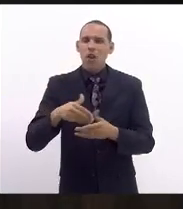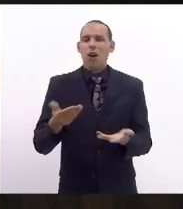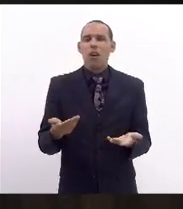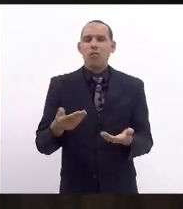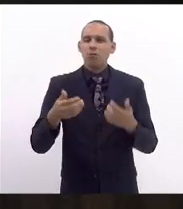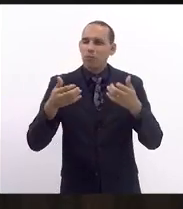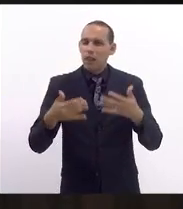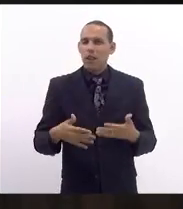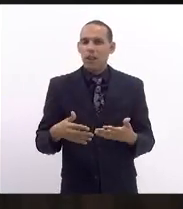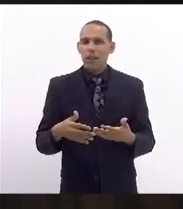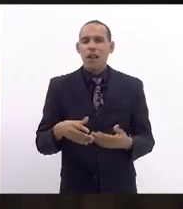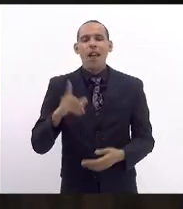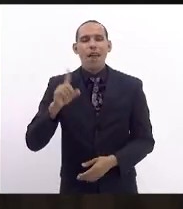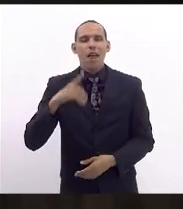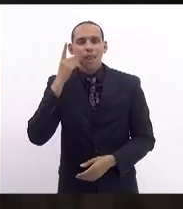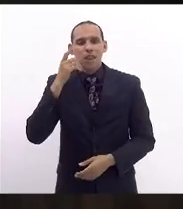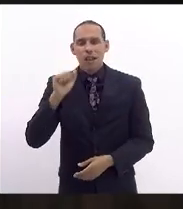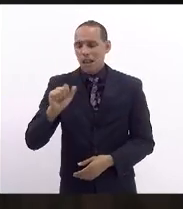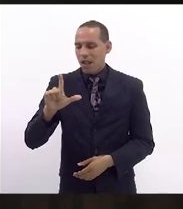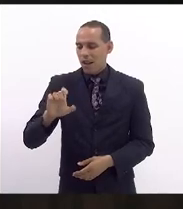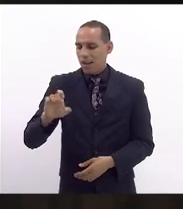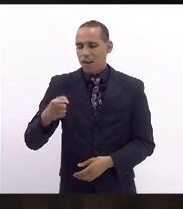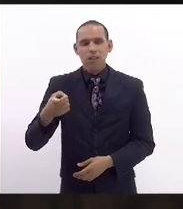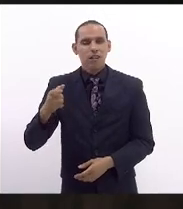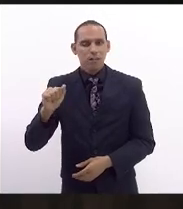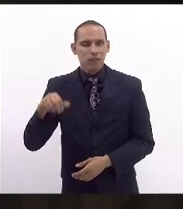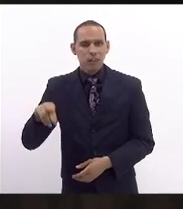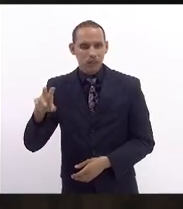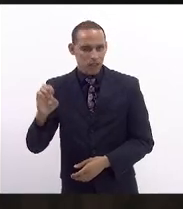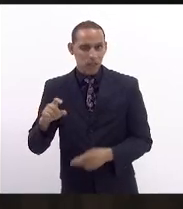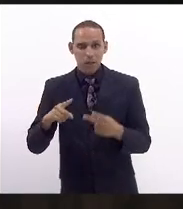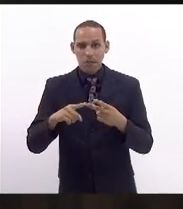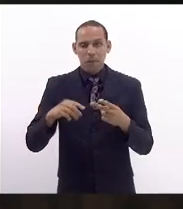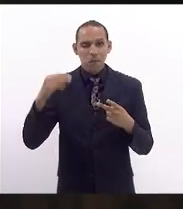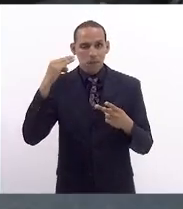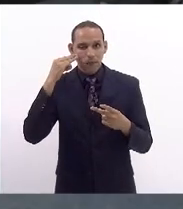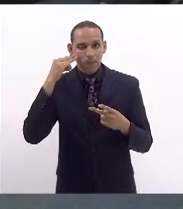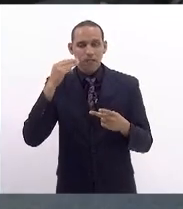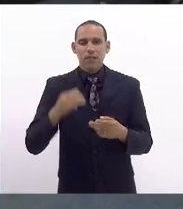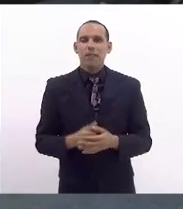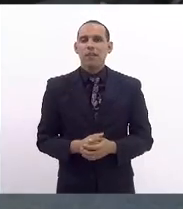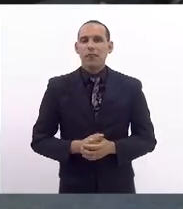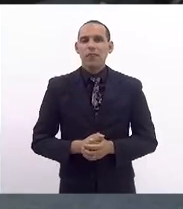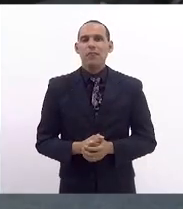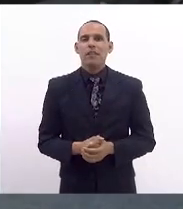forma objetiva a deputado Alexandre Freitas em seguida a deputada Mônica Francisco